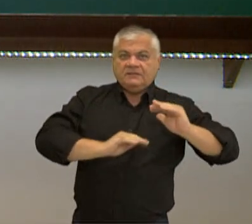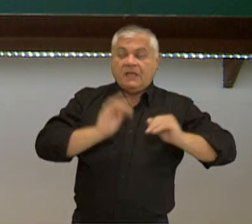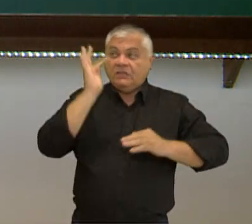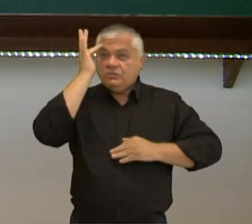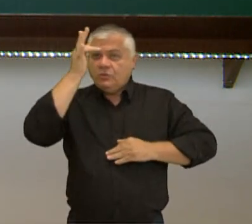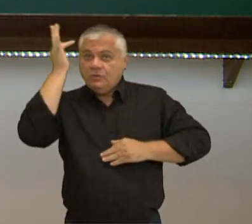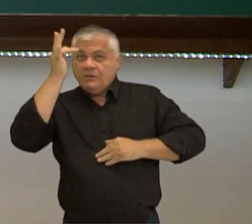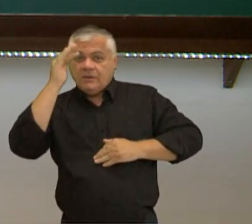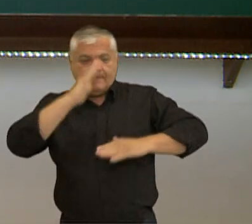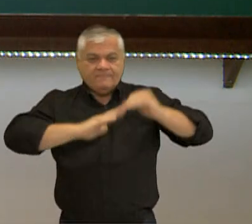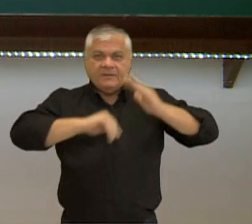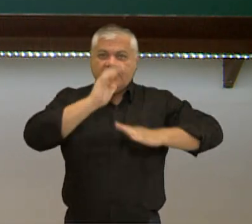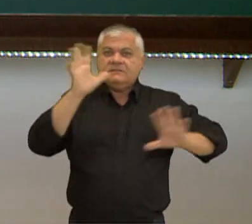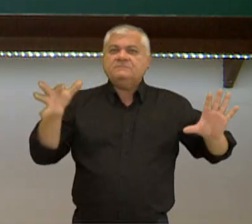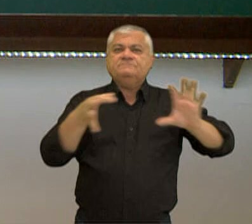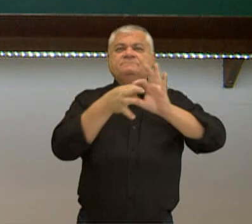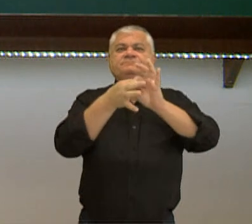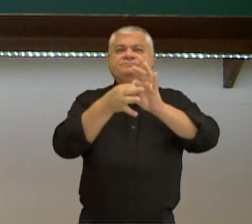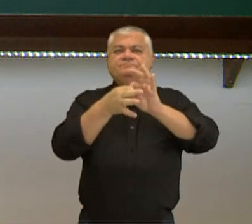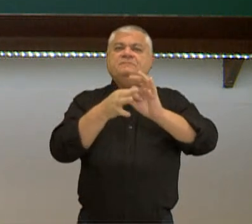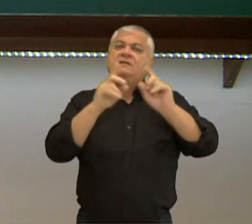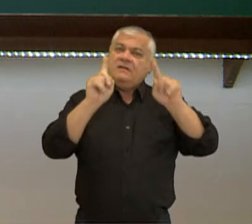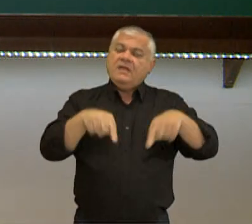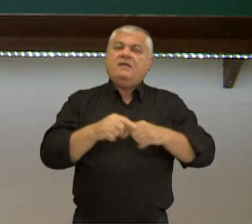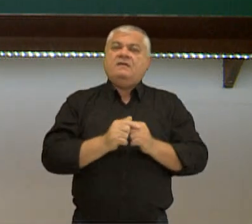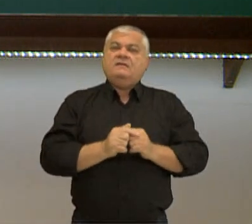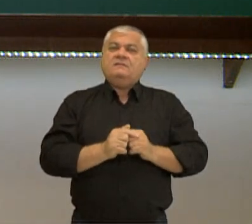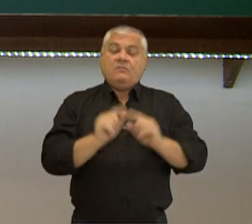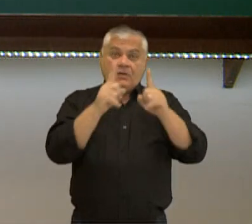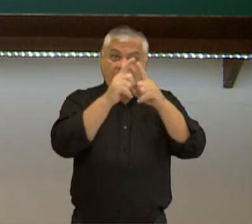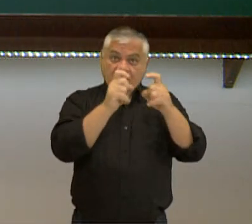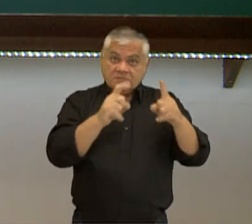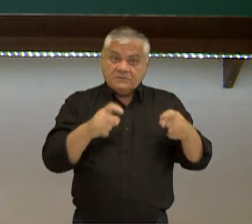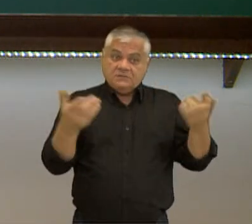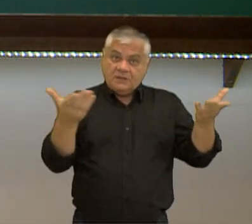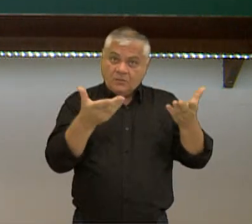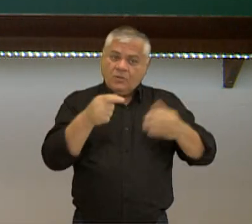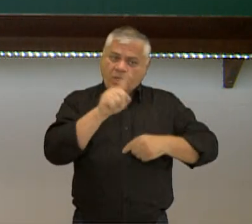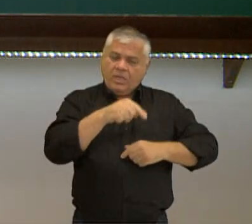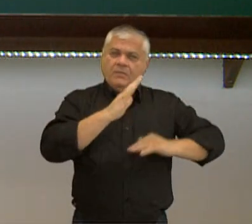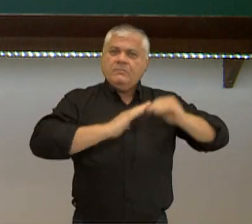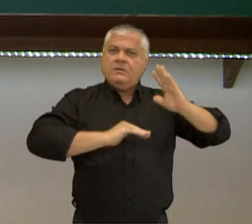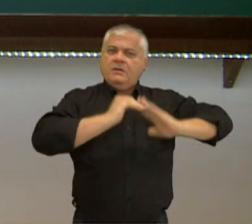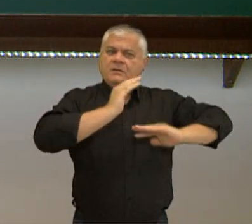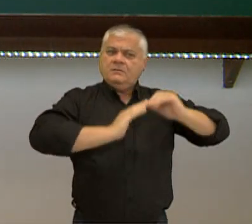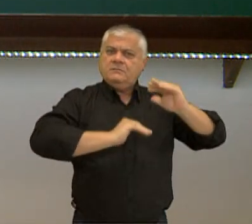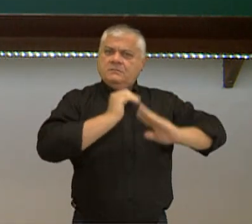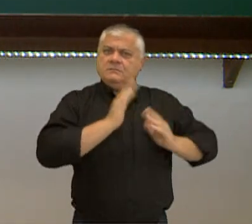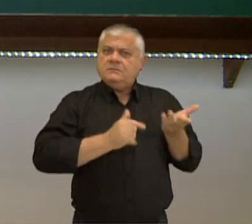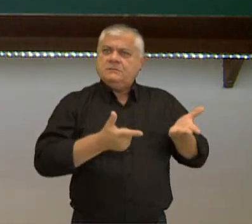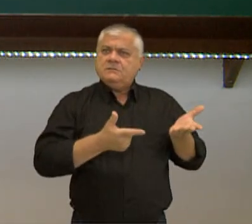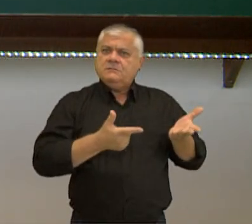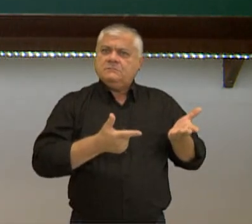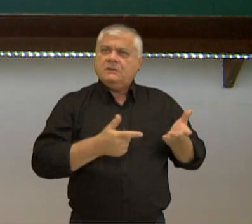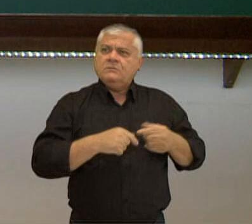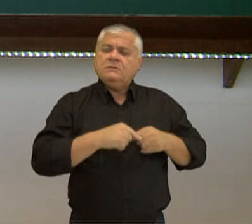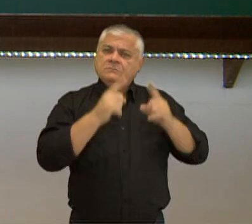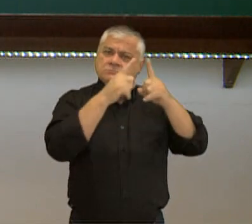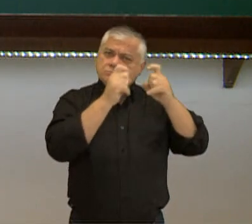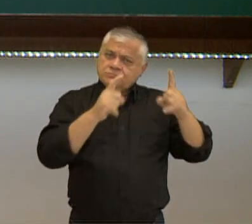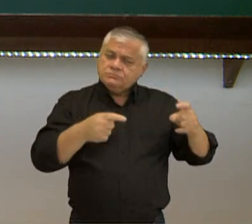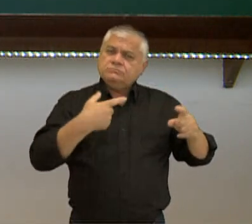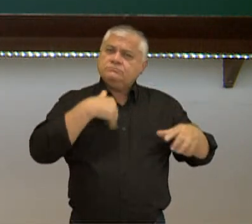e prática, a empiria. Muito da ciência hoje ela é prática. A ciência ela é vista,